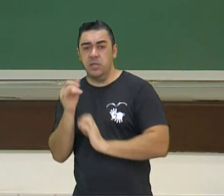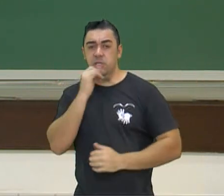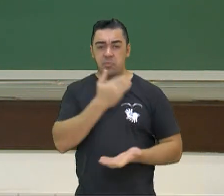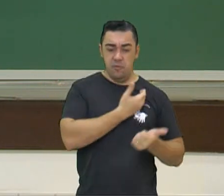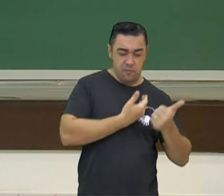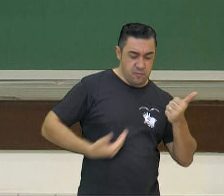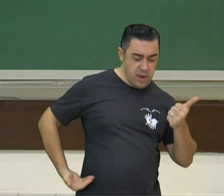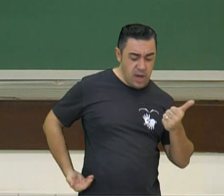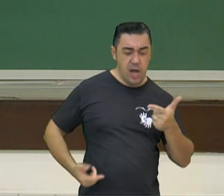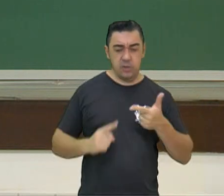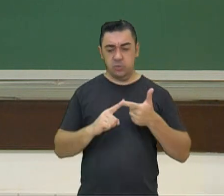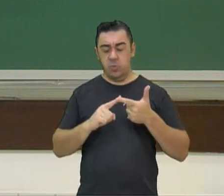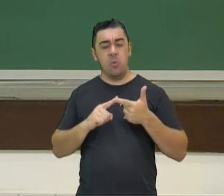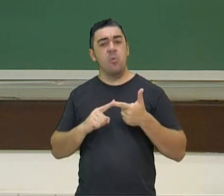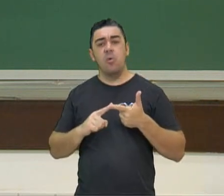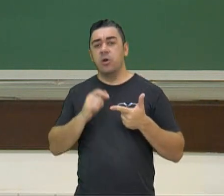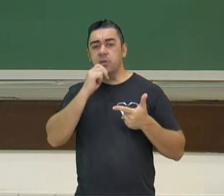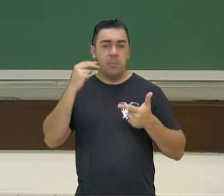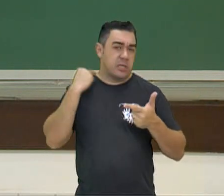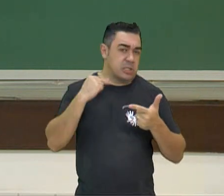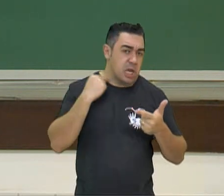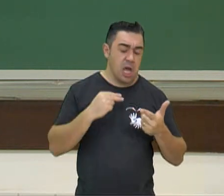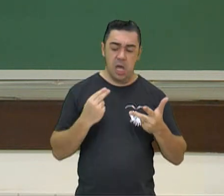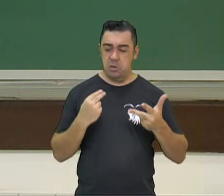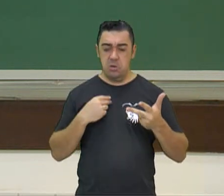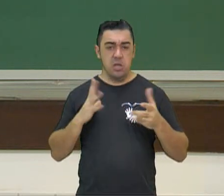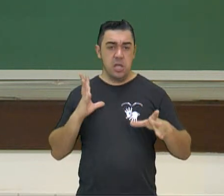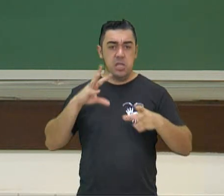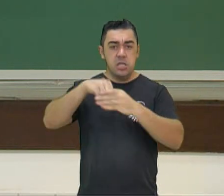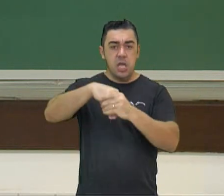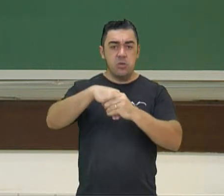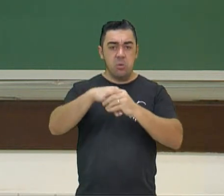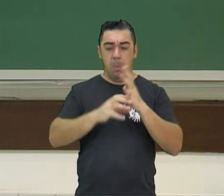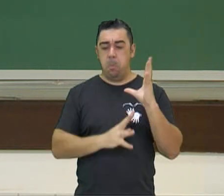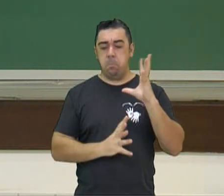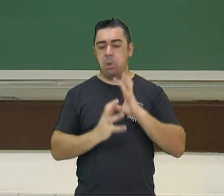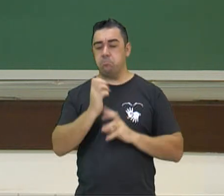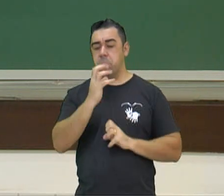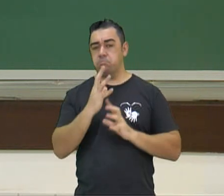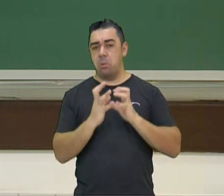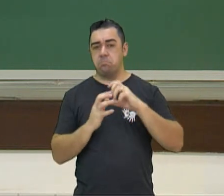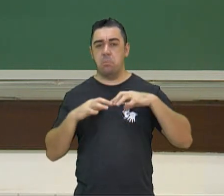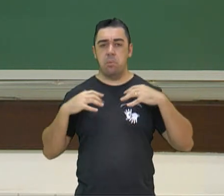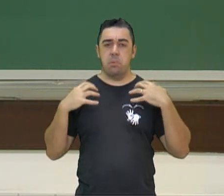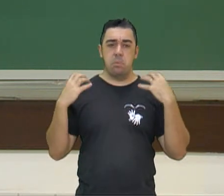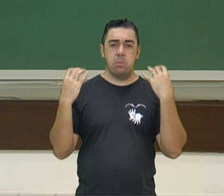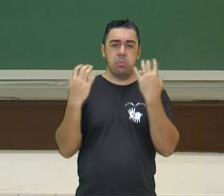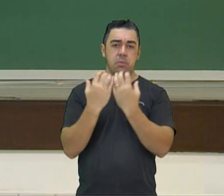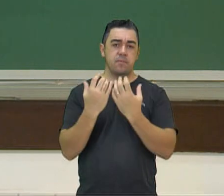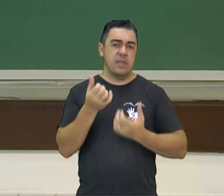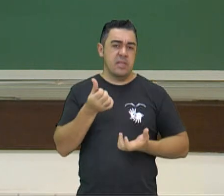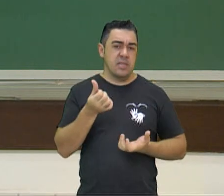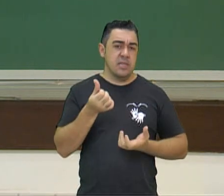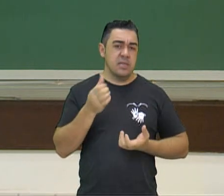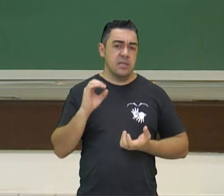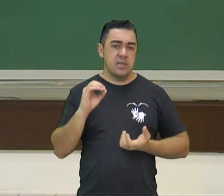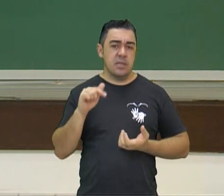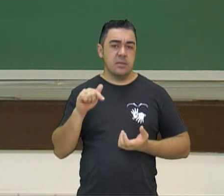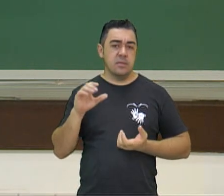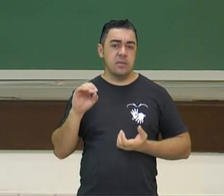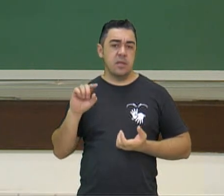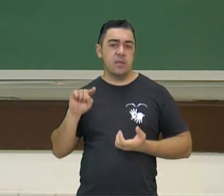Paulinos, palmeirenses e corintianos e joga ali dentro do Maracanã, que cabem 60, 70 mil